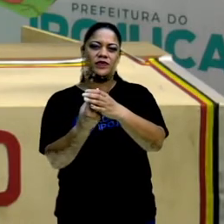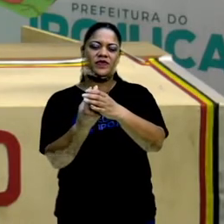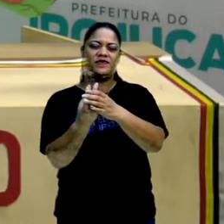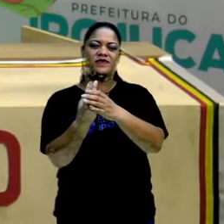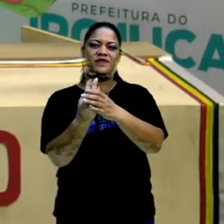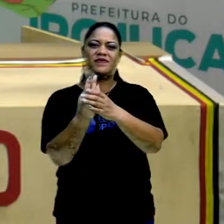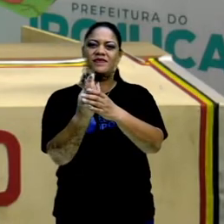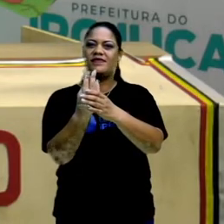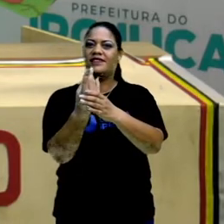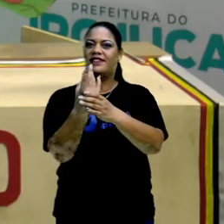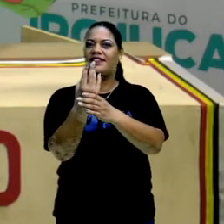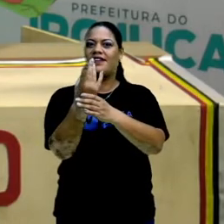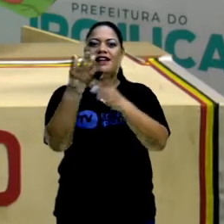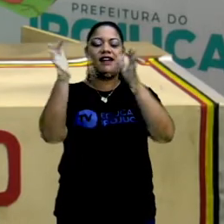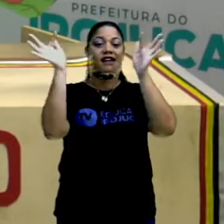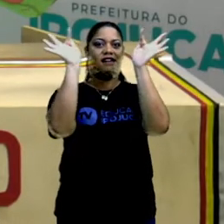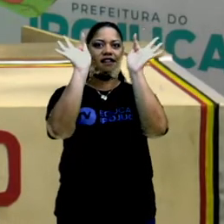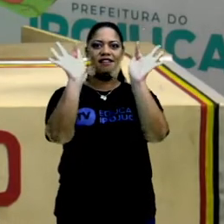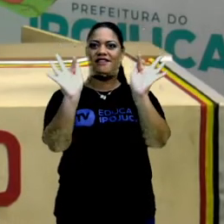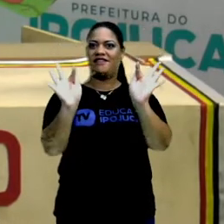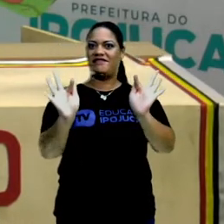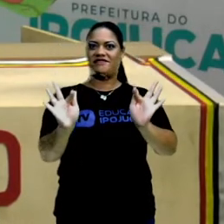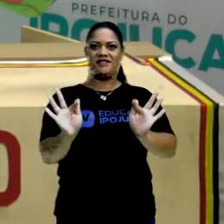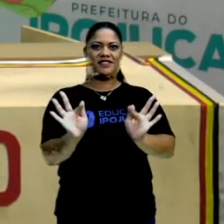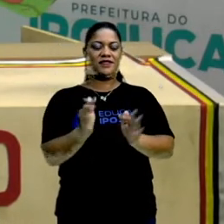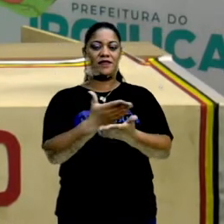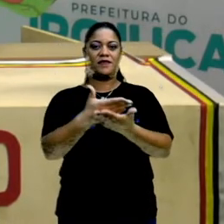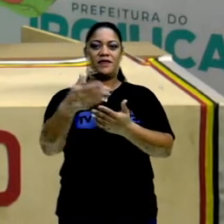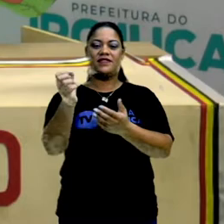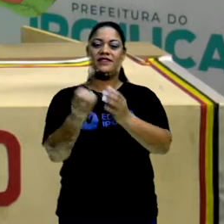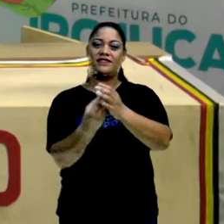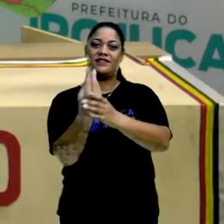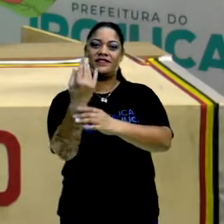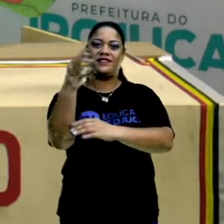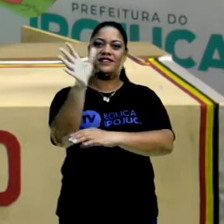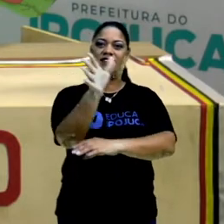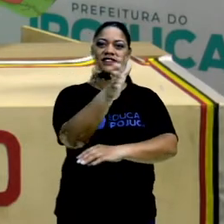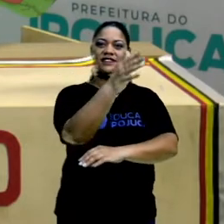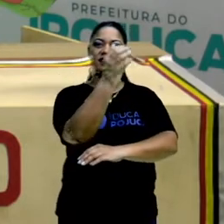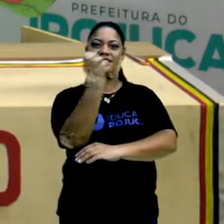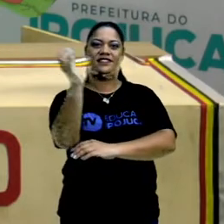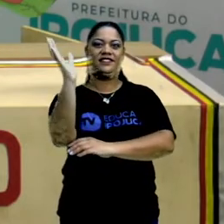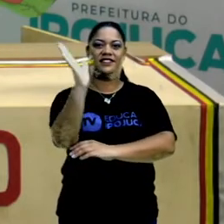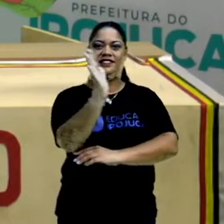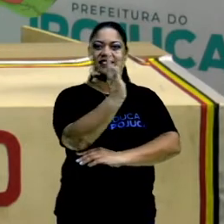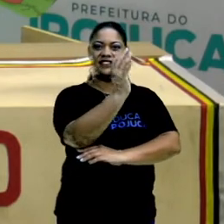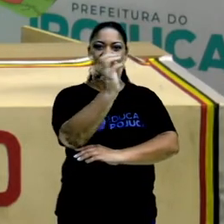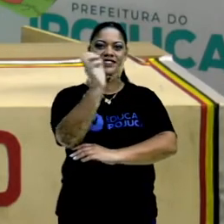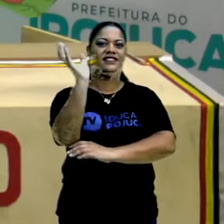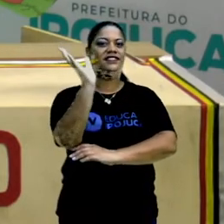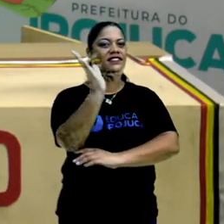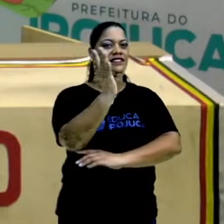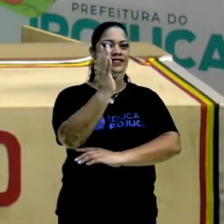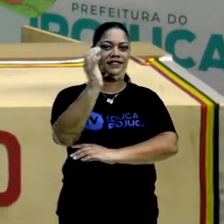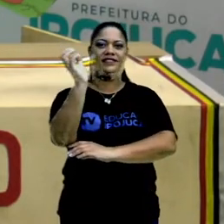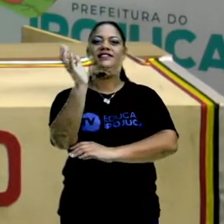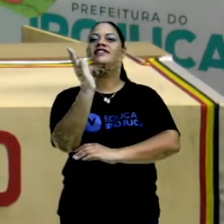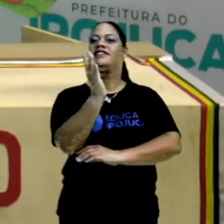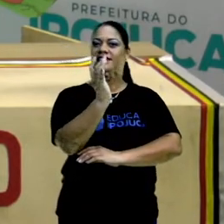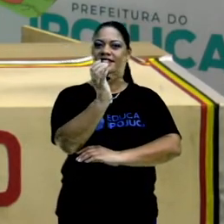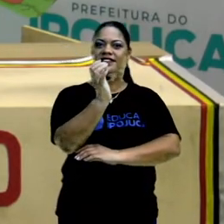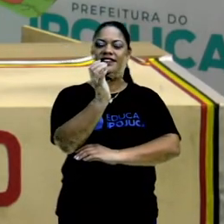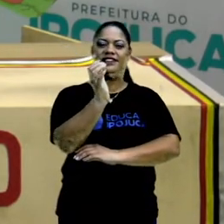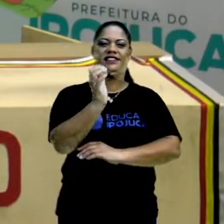ficou muito feliz porque ela começou a se balançar de um lado para o outro e